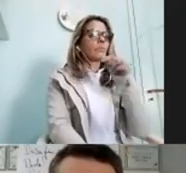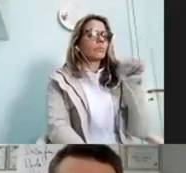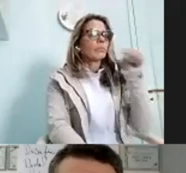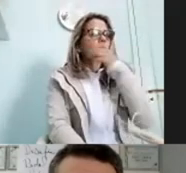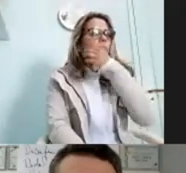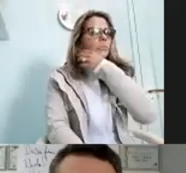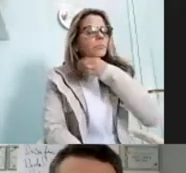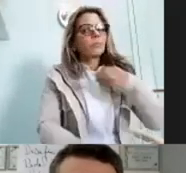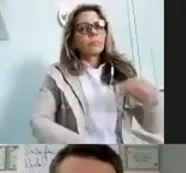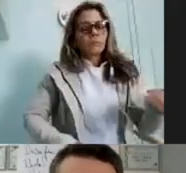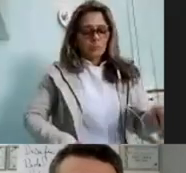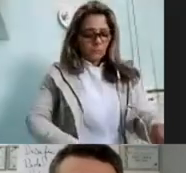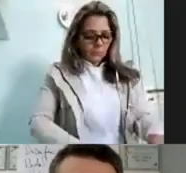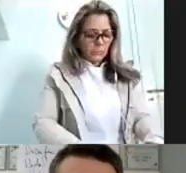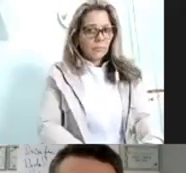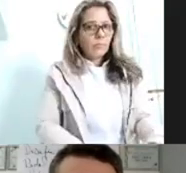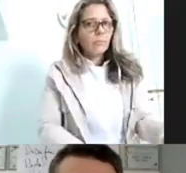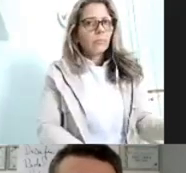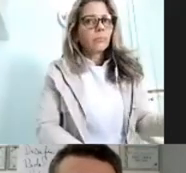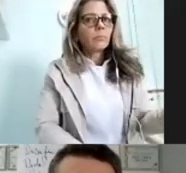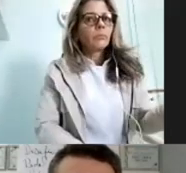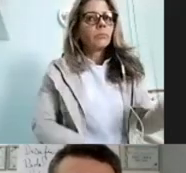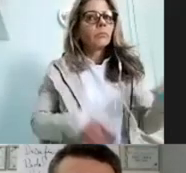que eu moro, um lugar bastante bonito, né?